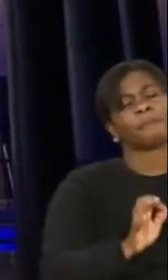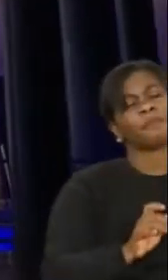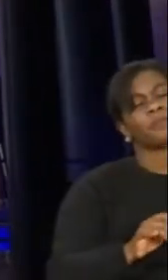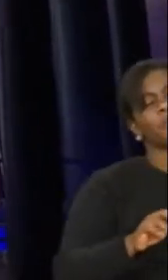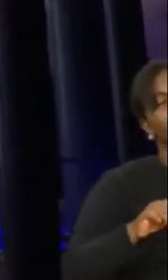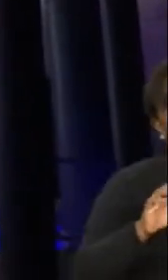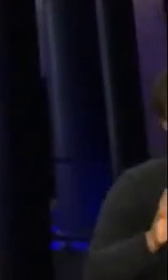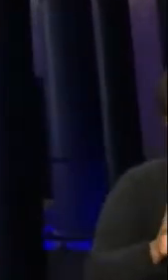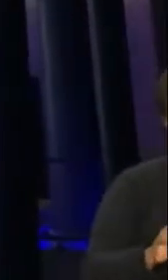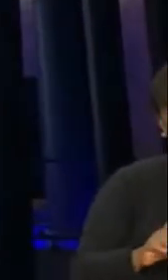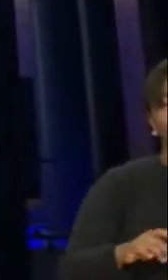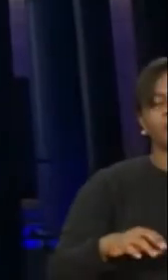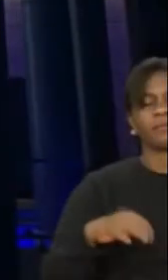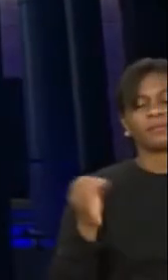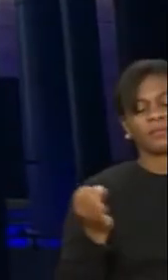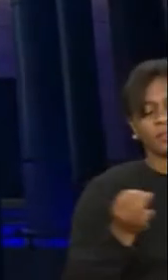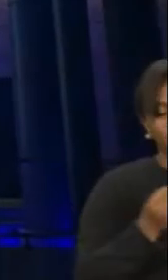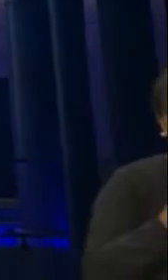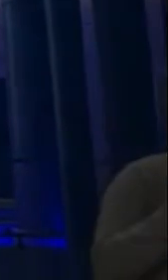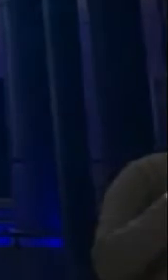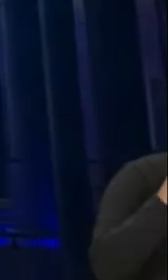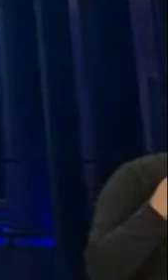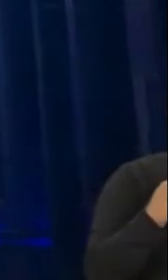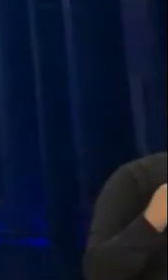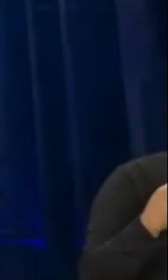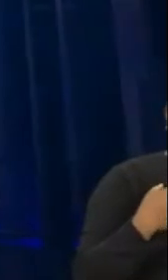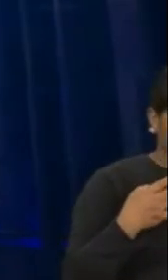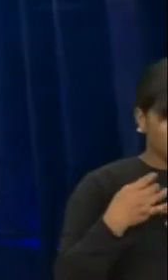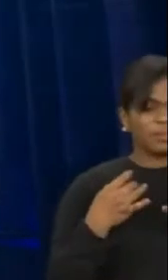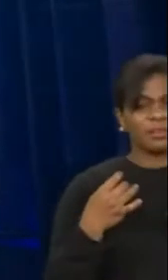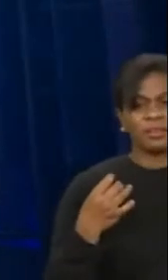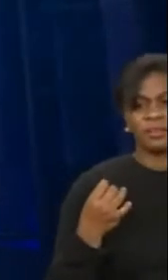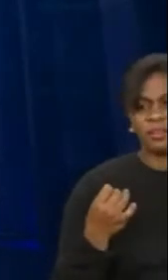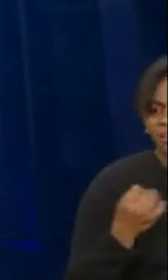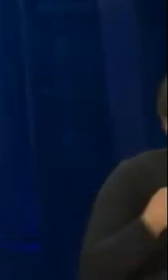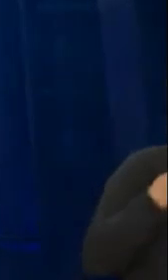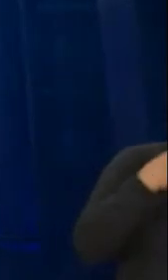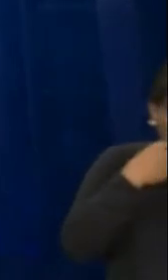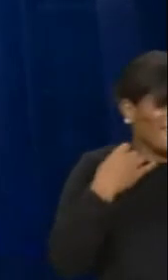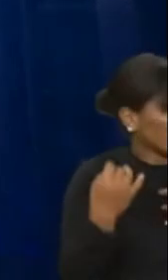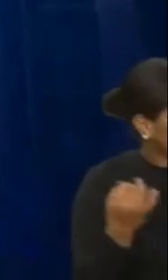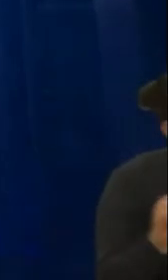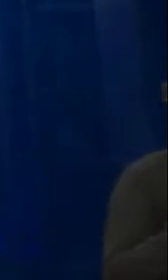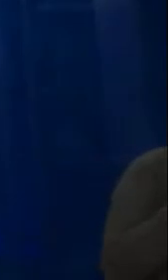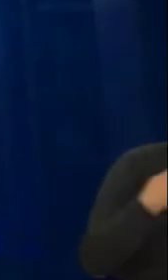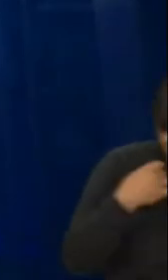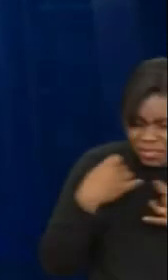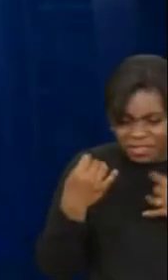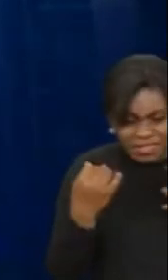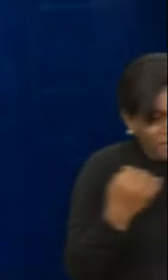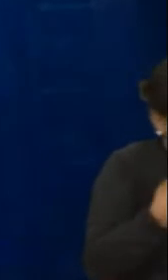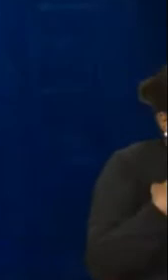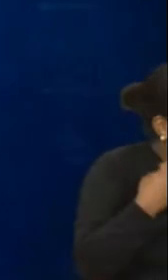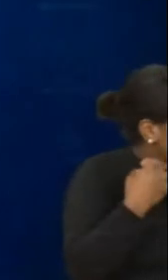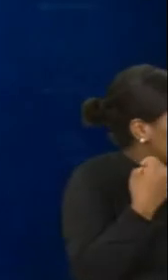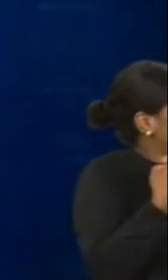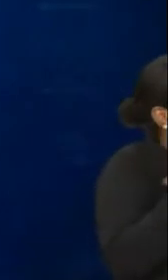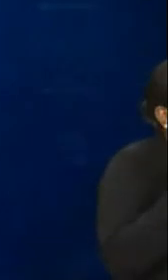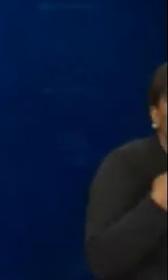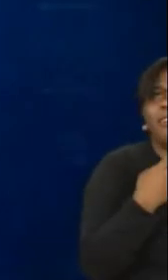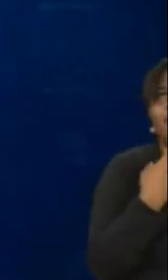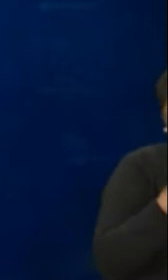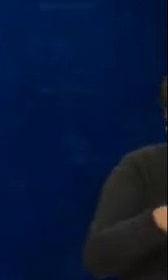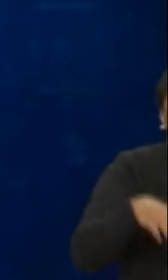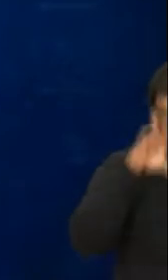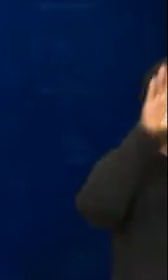Quando todos os meus medos já não cabem mais em mim,